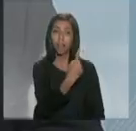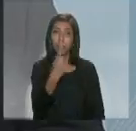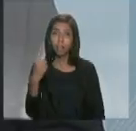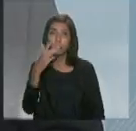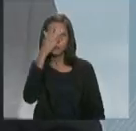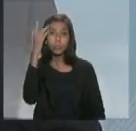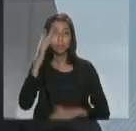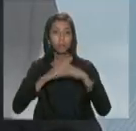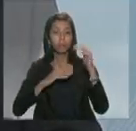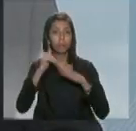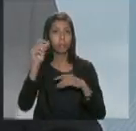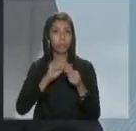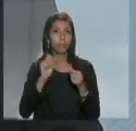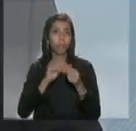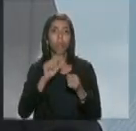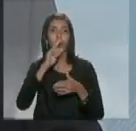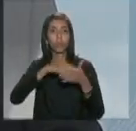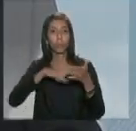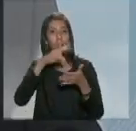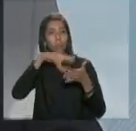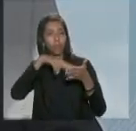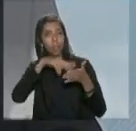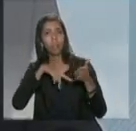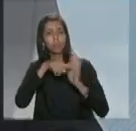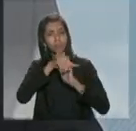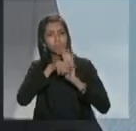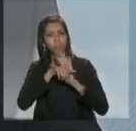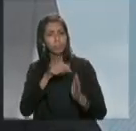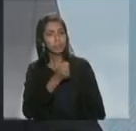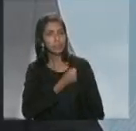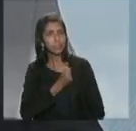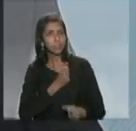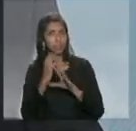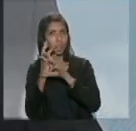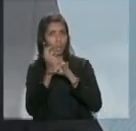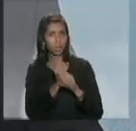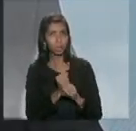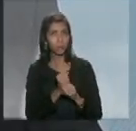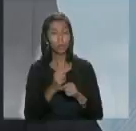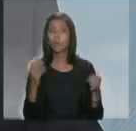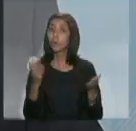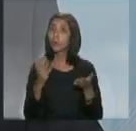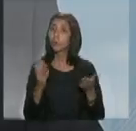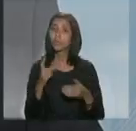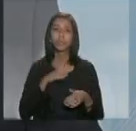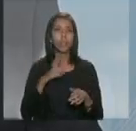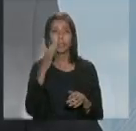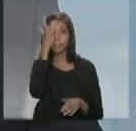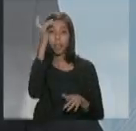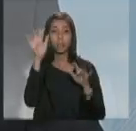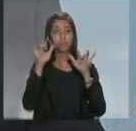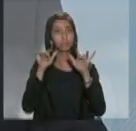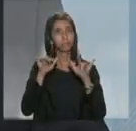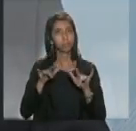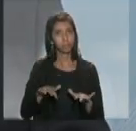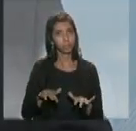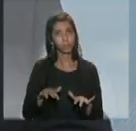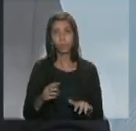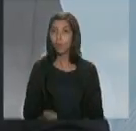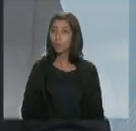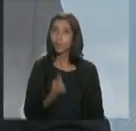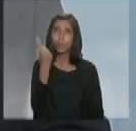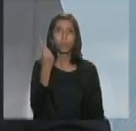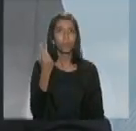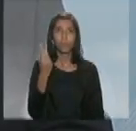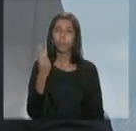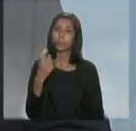individual do técnico, ou seja, a leitura do documento, a verificação dos dados que estão ali. Hoje isso vem de forma digitalizada. Hoje você, de uma